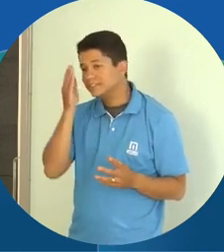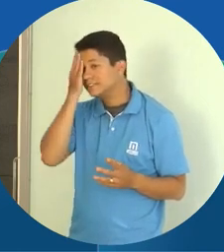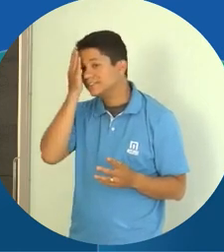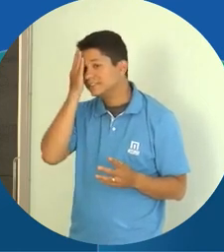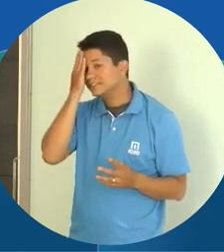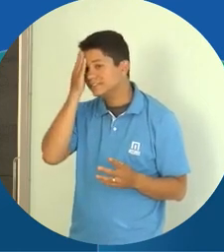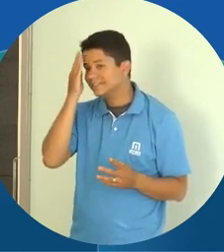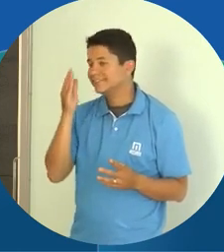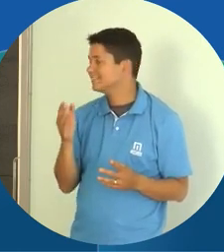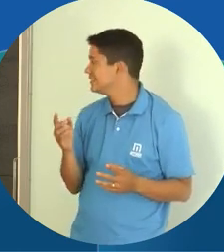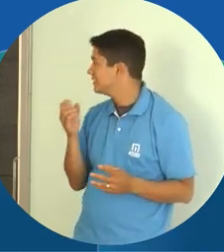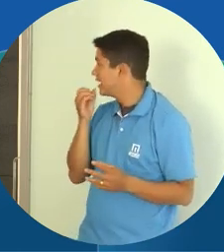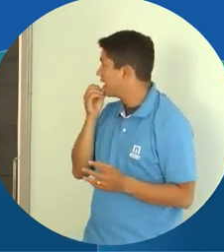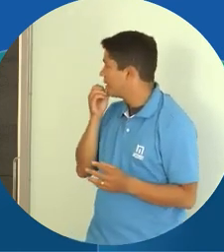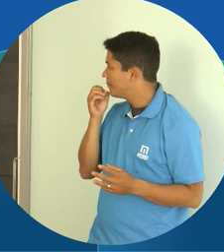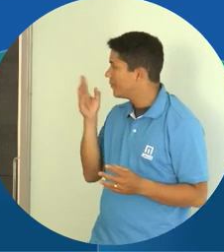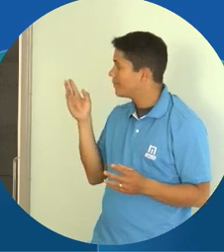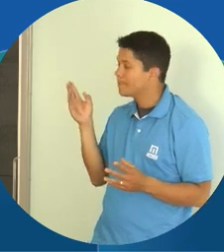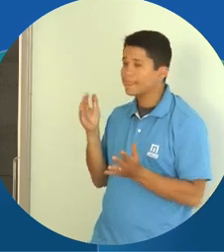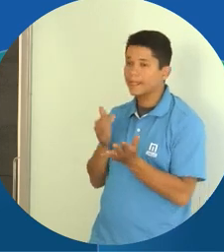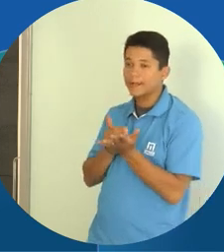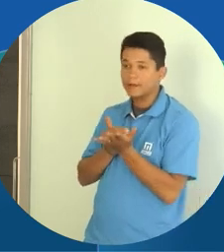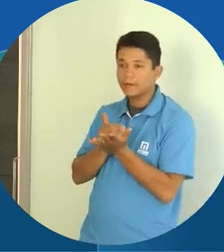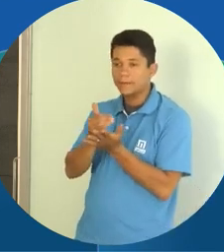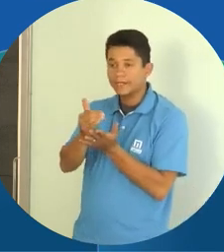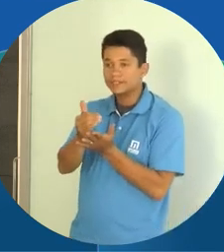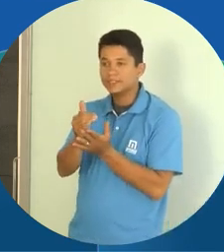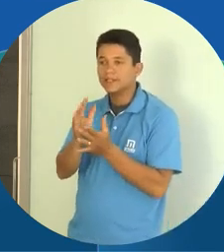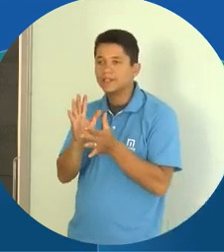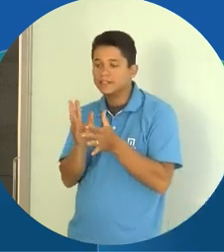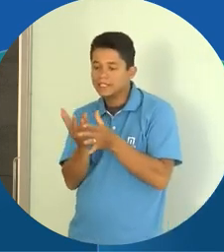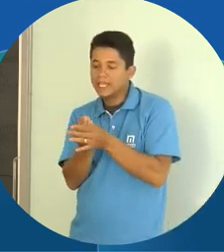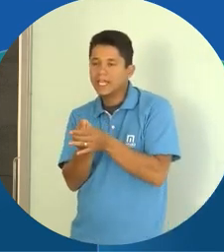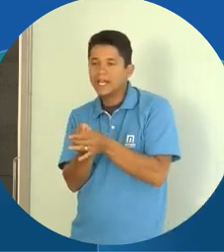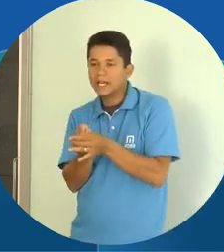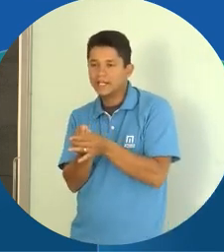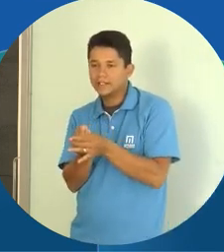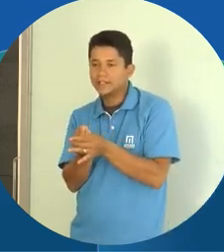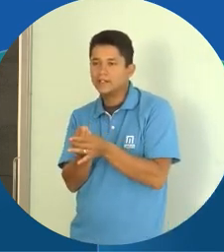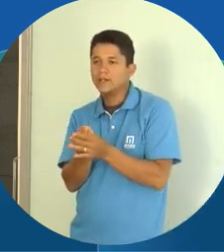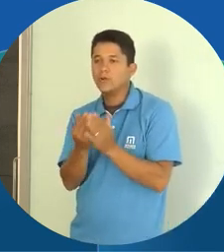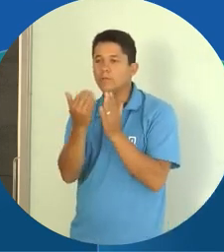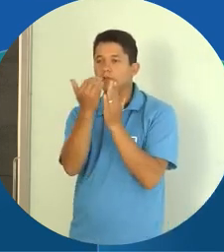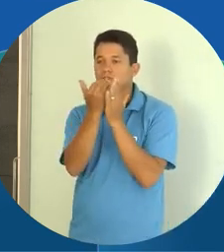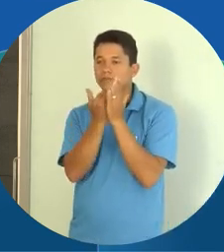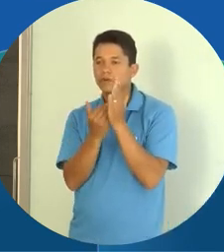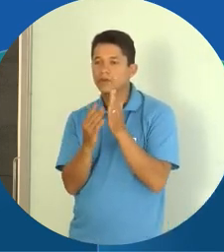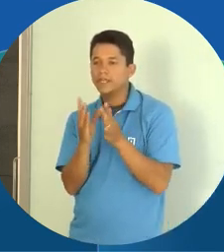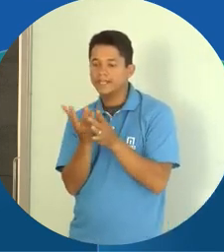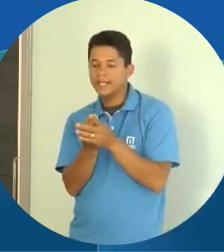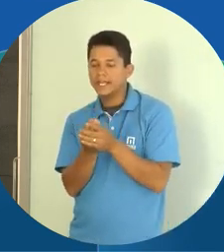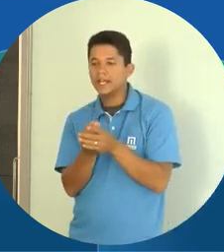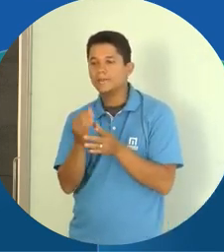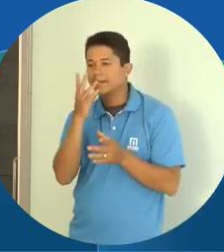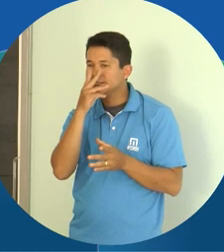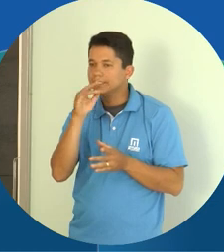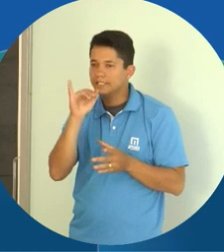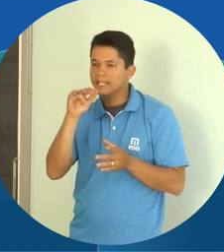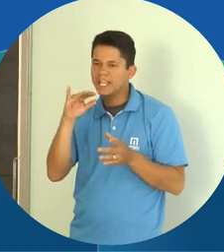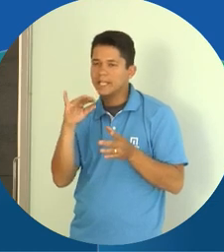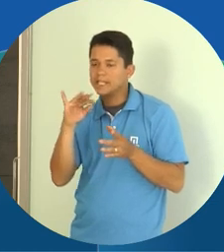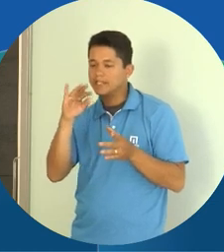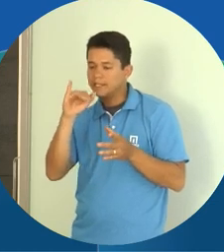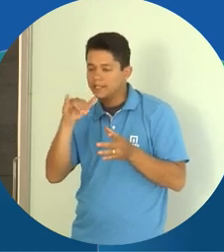como parte integrante do seu portfólio ou em situações em que ela cabe